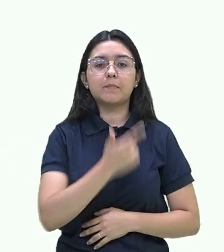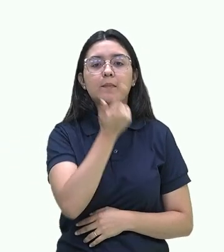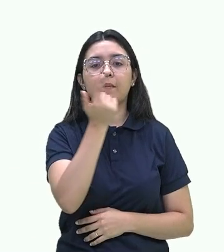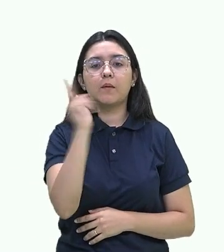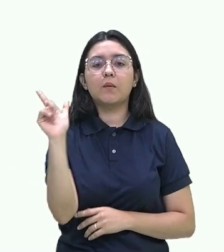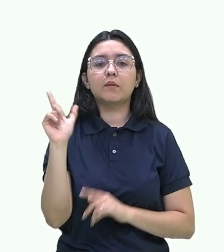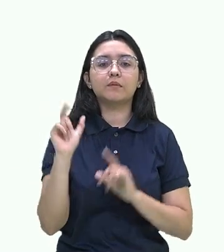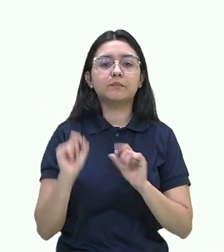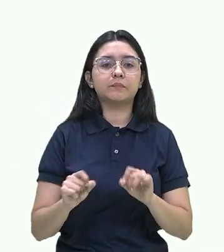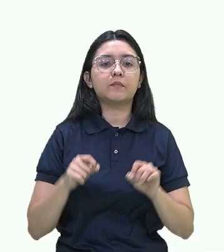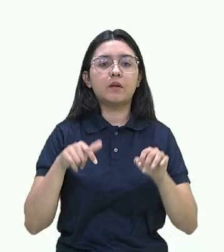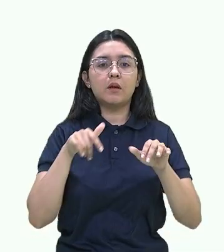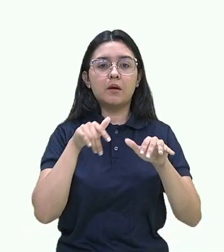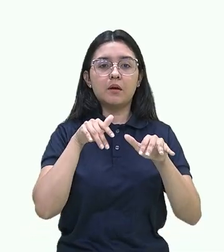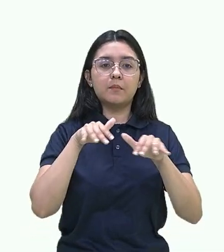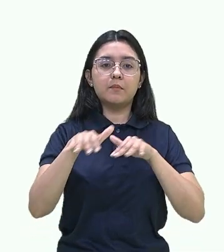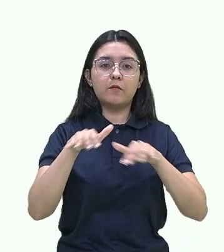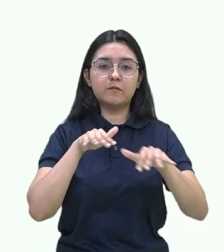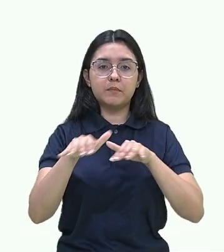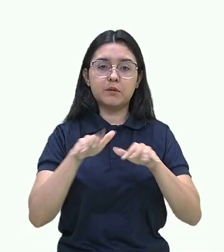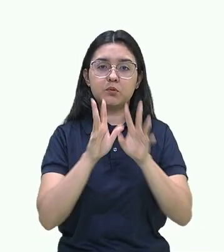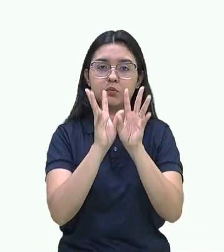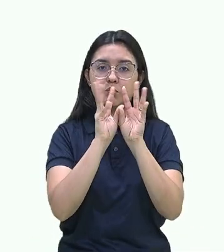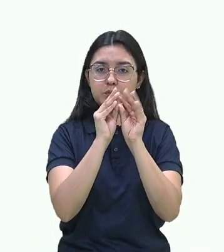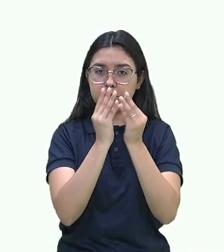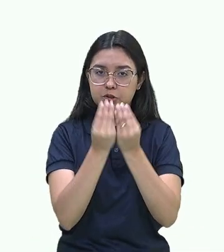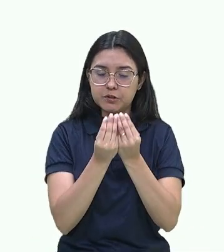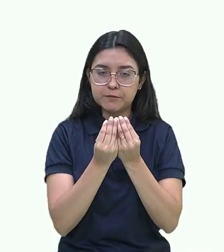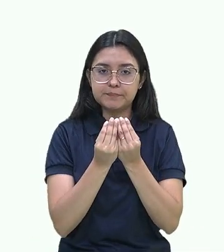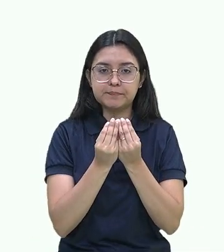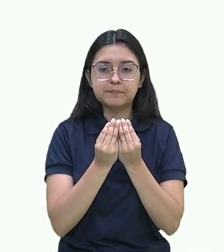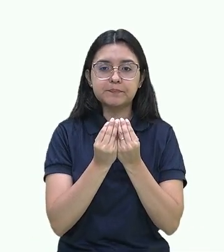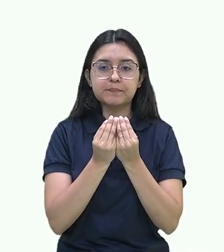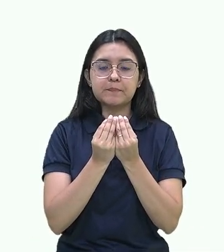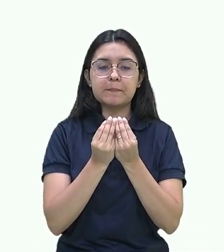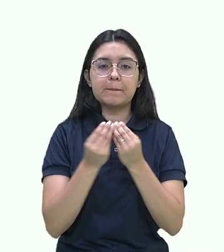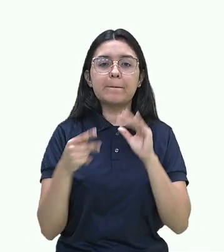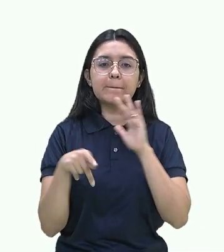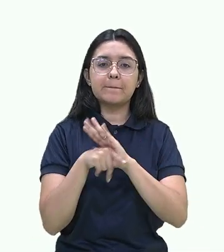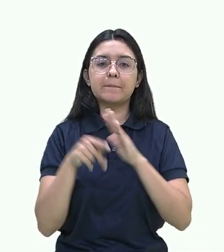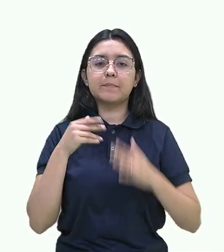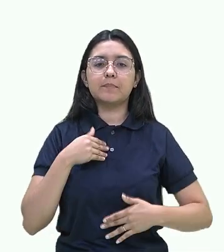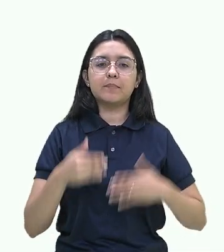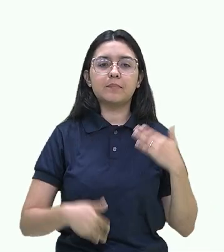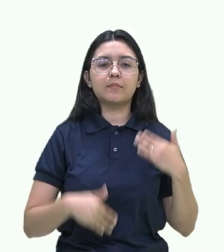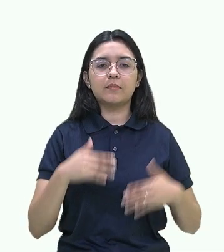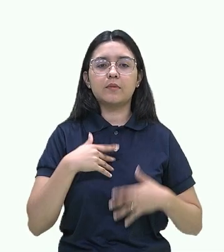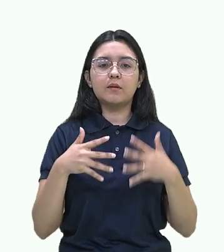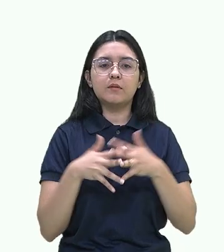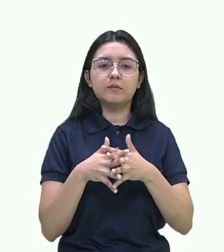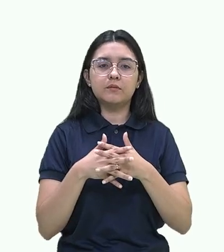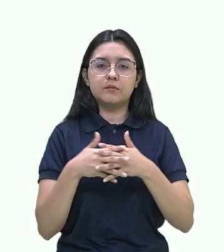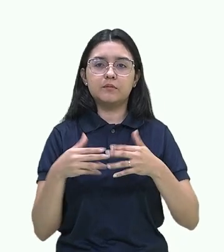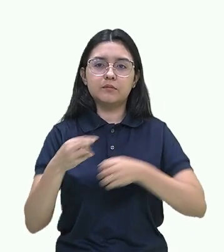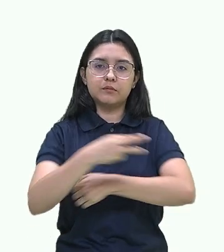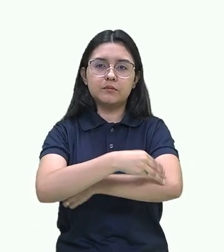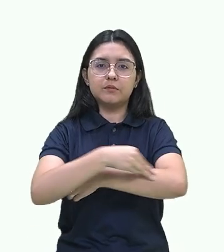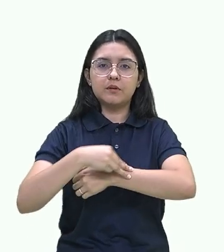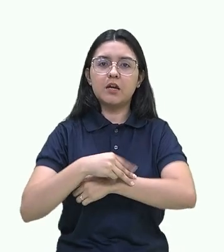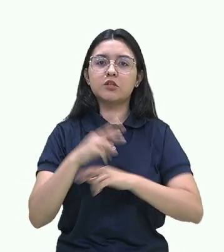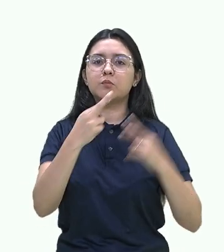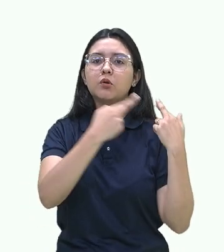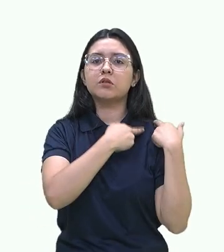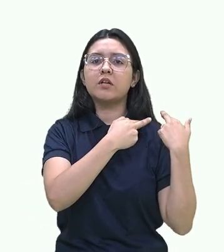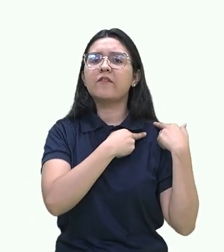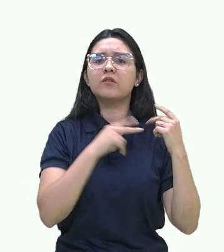que é a movimentação de substâncias. Na movimentação de substâncias, o tecido muscular ele é responsável